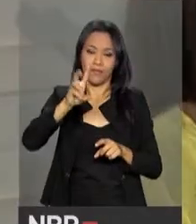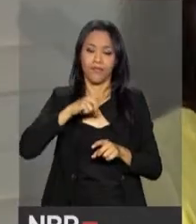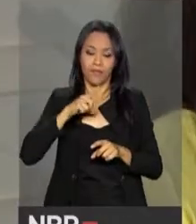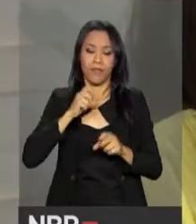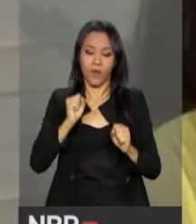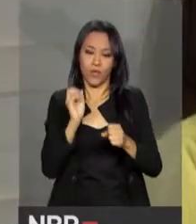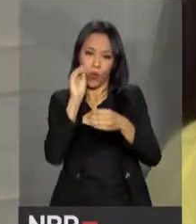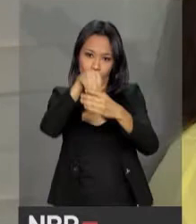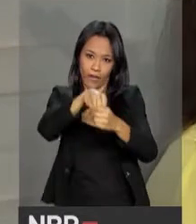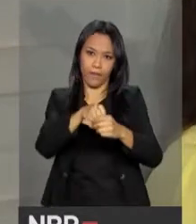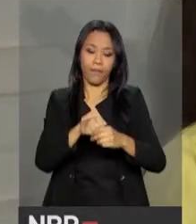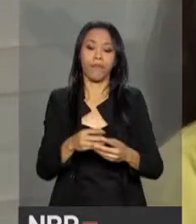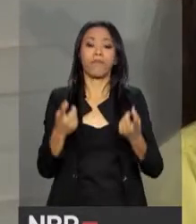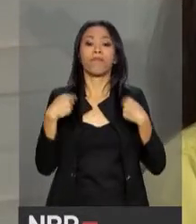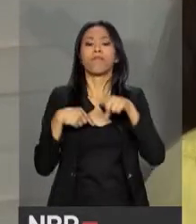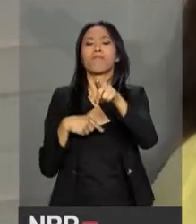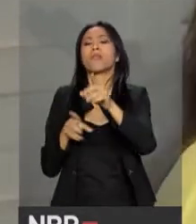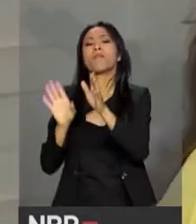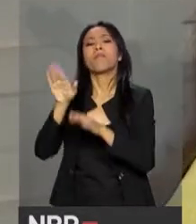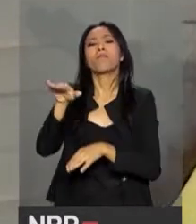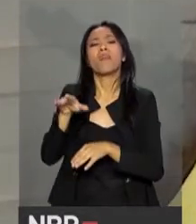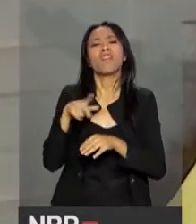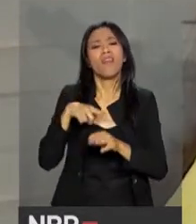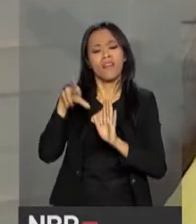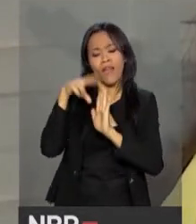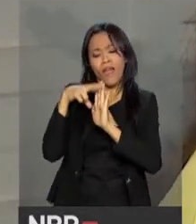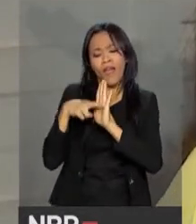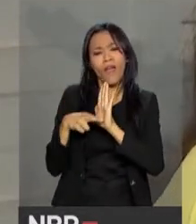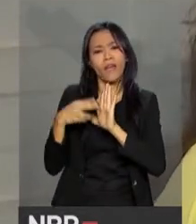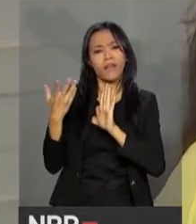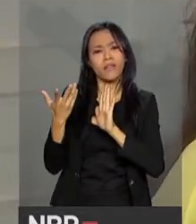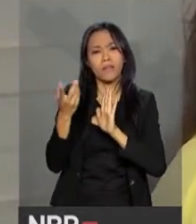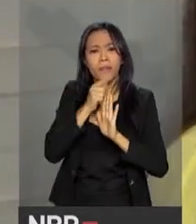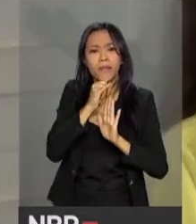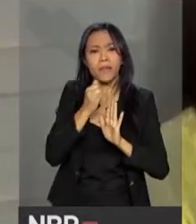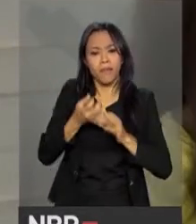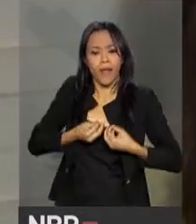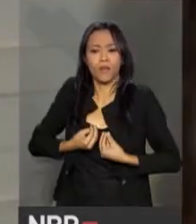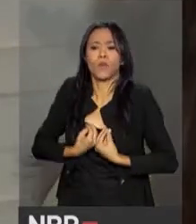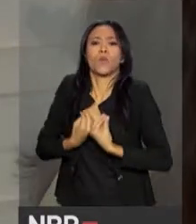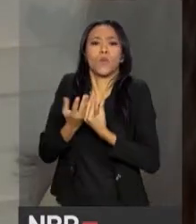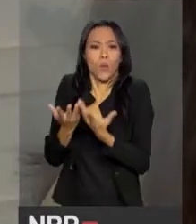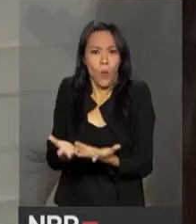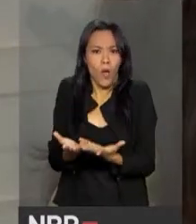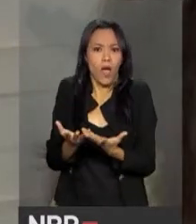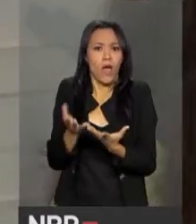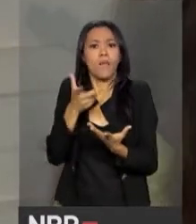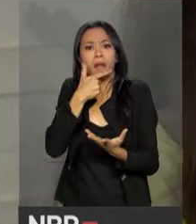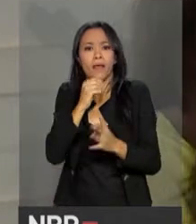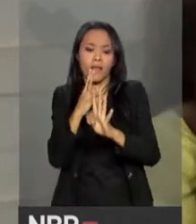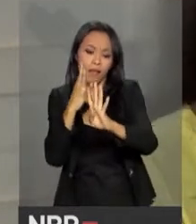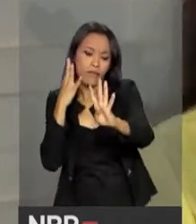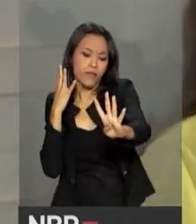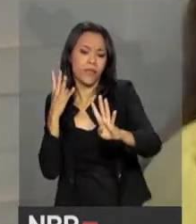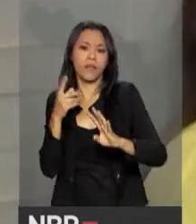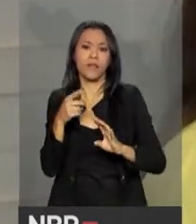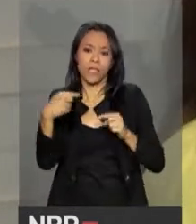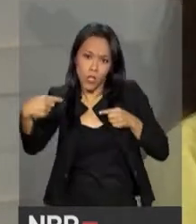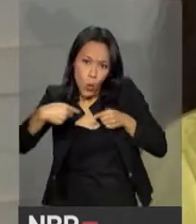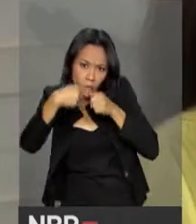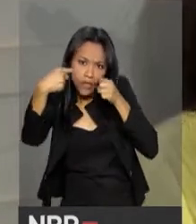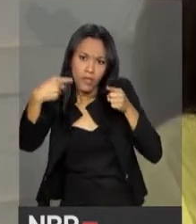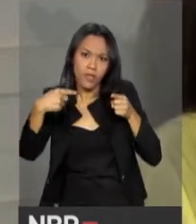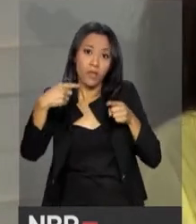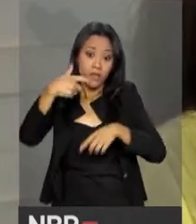certo agora doutor existem pré-requisitos de compatibilidade em relação à a a quem está na fila por exemplo que é levada em consideração